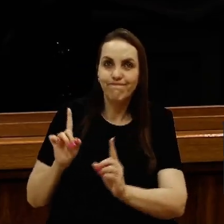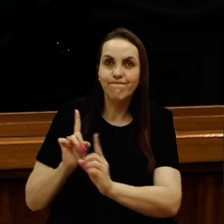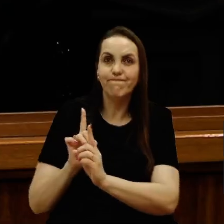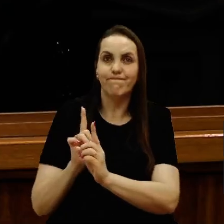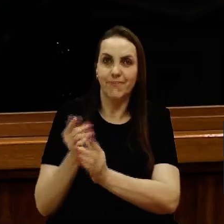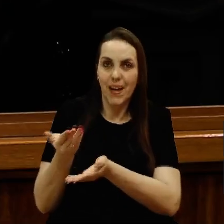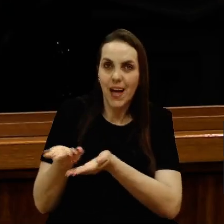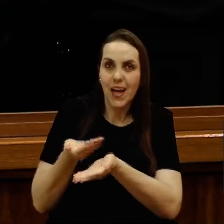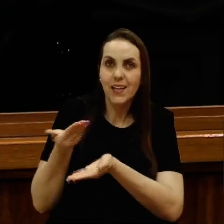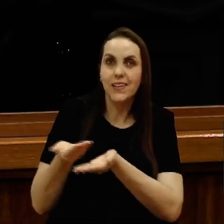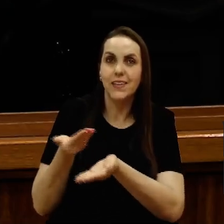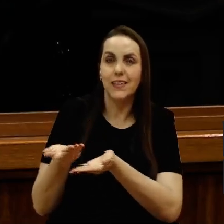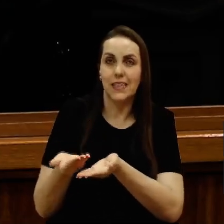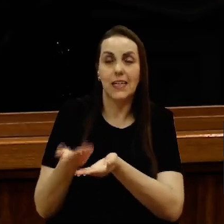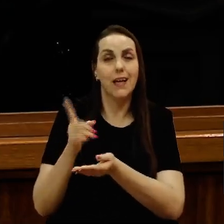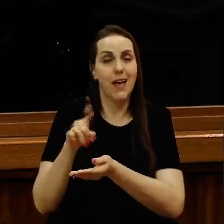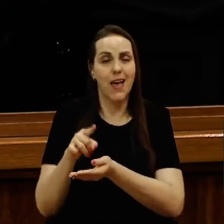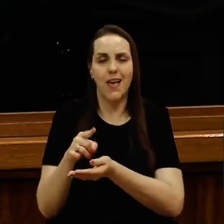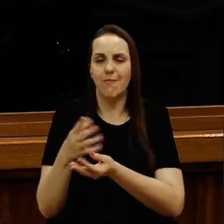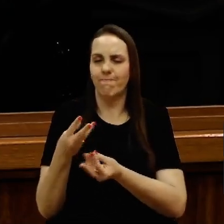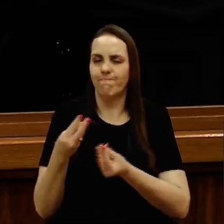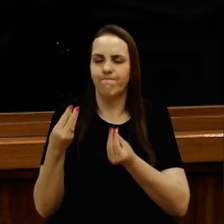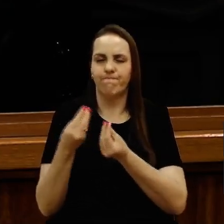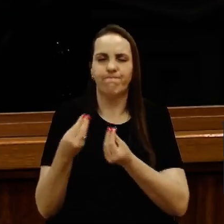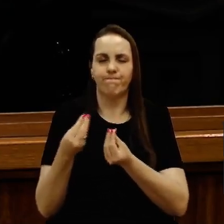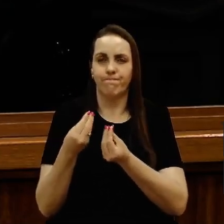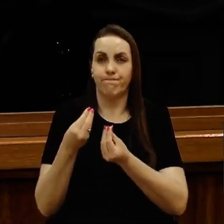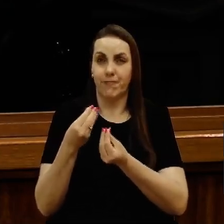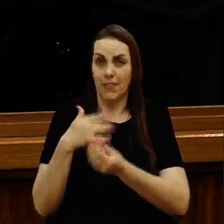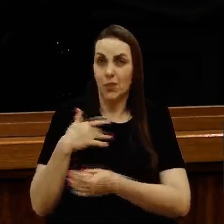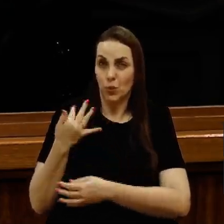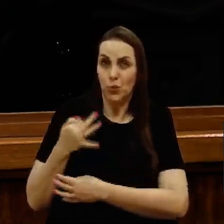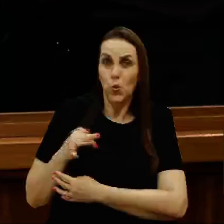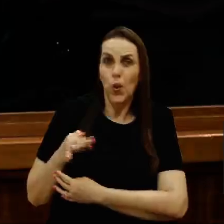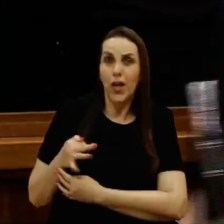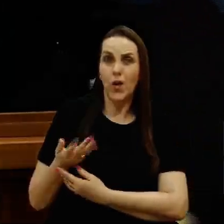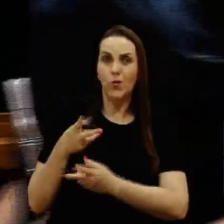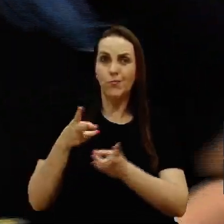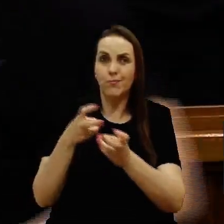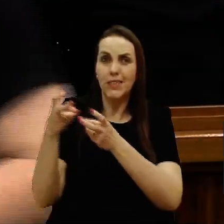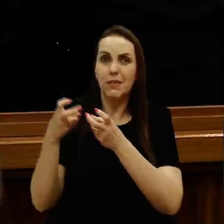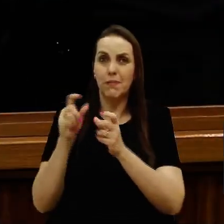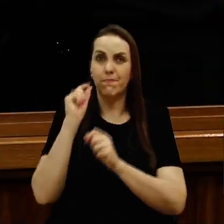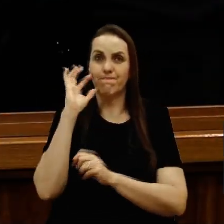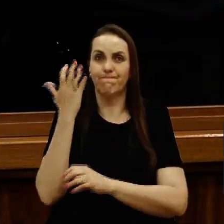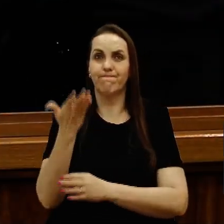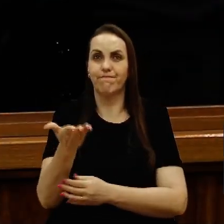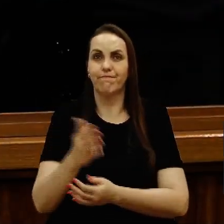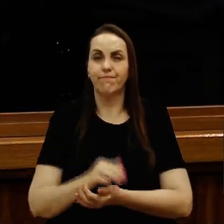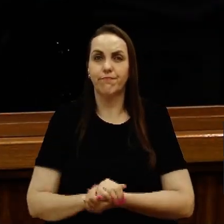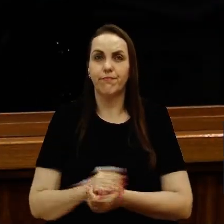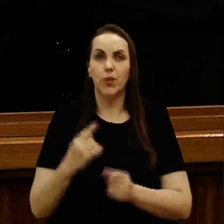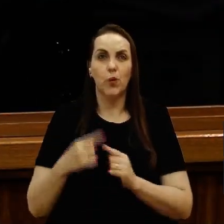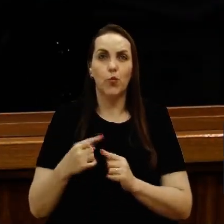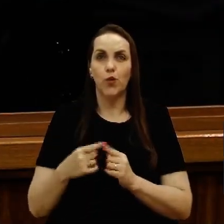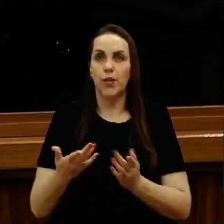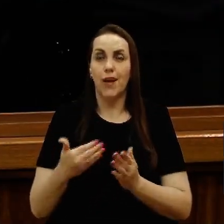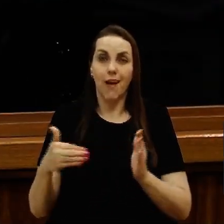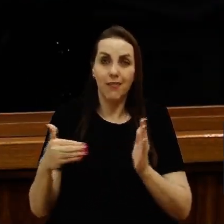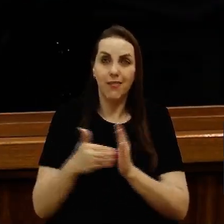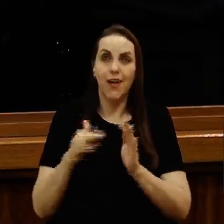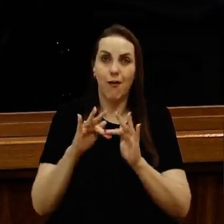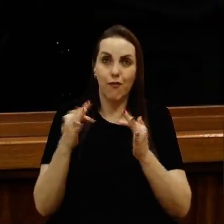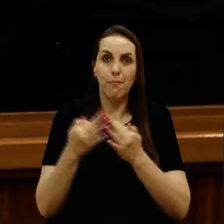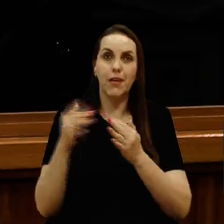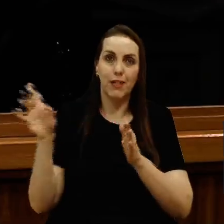Foi uma cena assim, muito doída, assim, muito dolorida, porque até que a família viesse, demorou